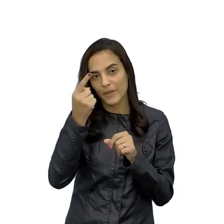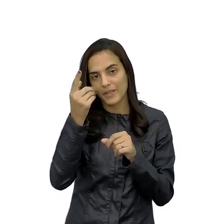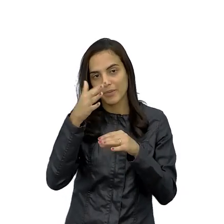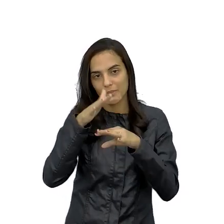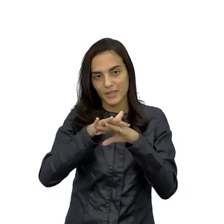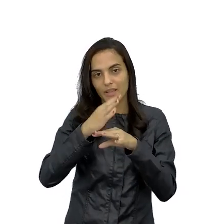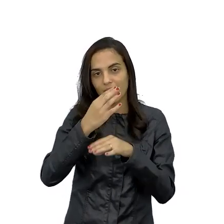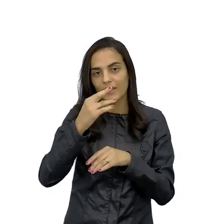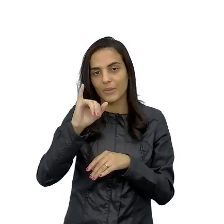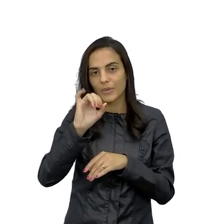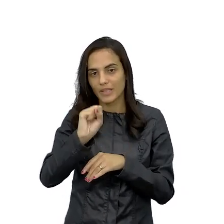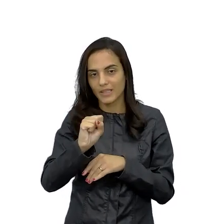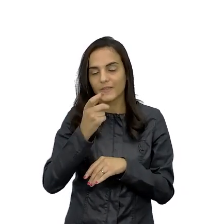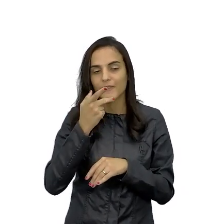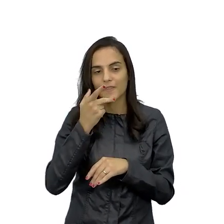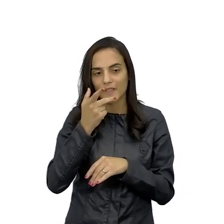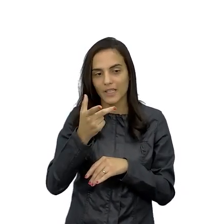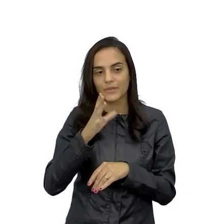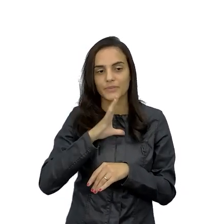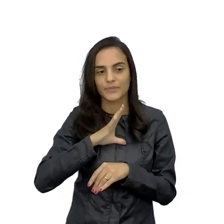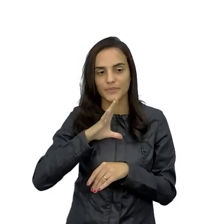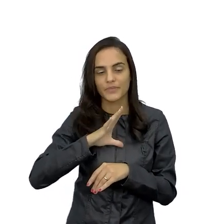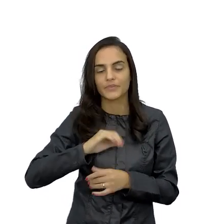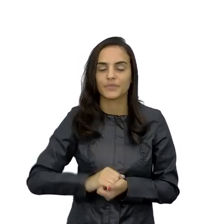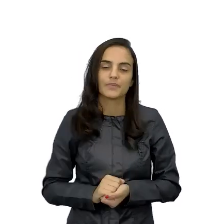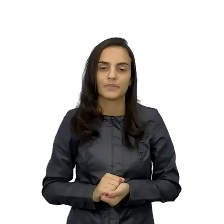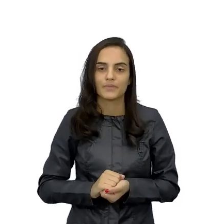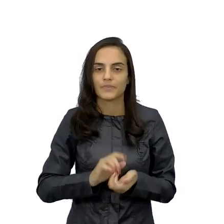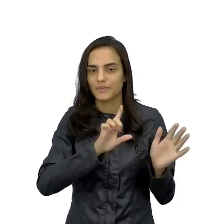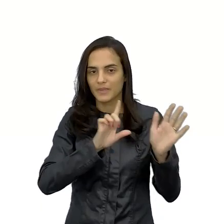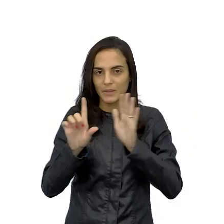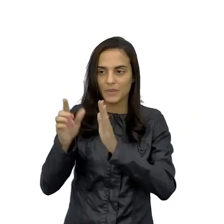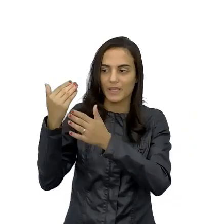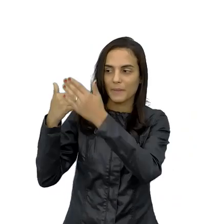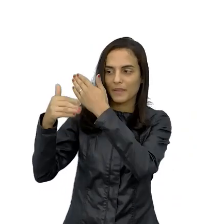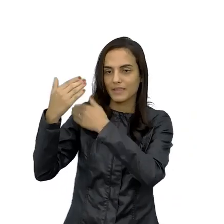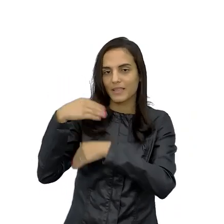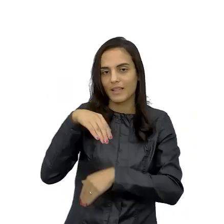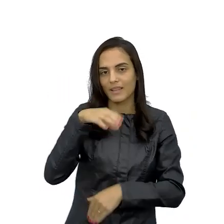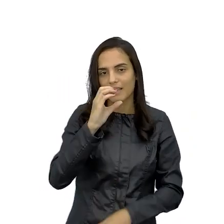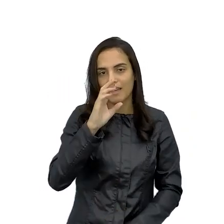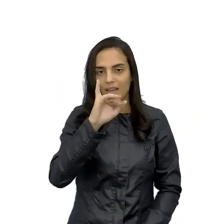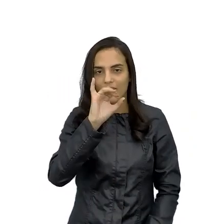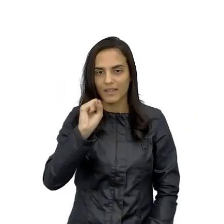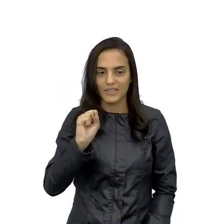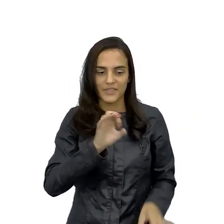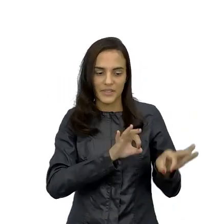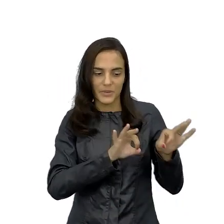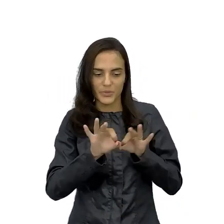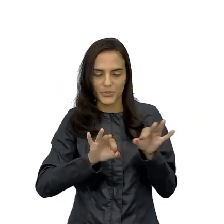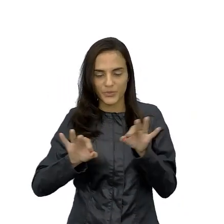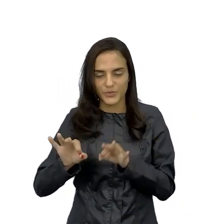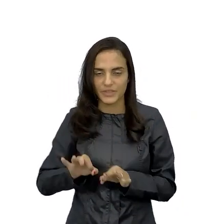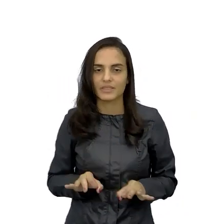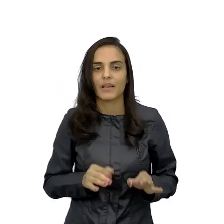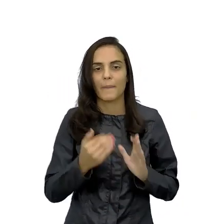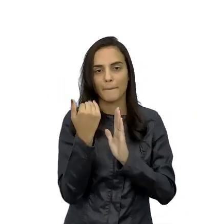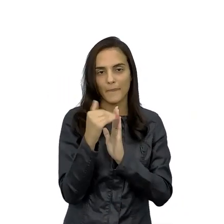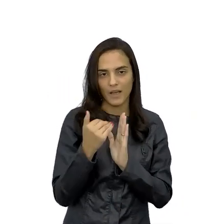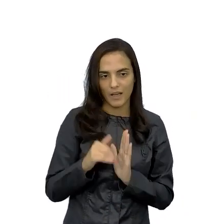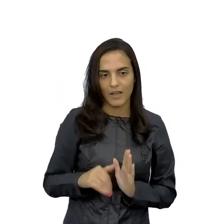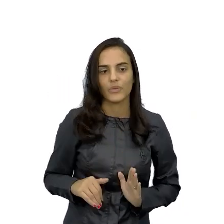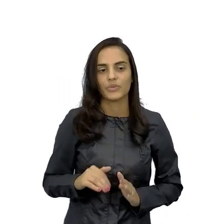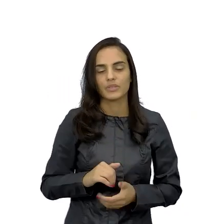a Cris entra com língua portuguesa. A semana passada, como a Cris estava na organização aí da pauta